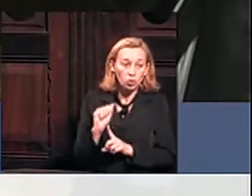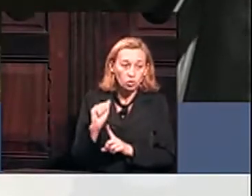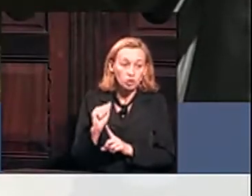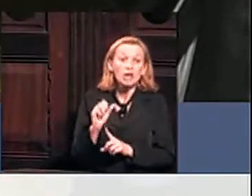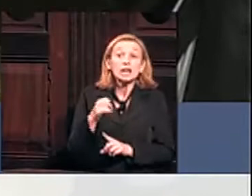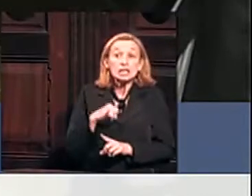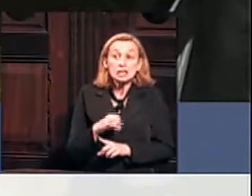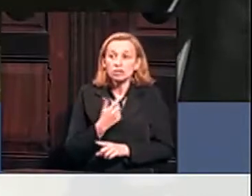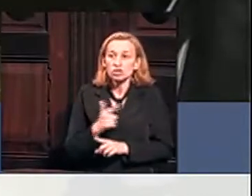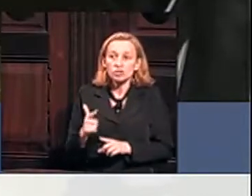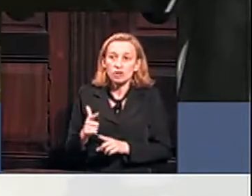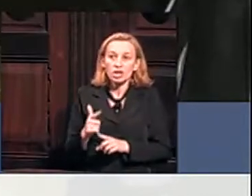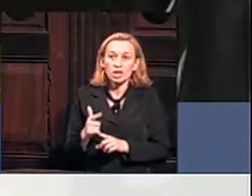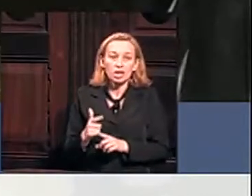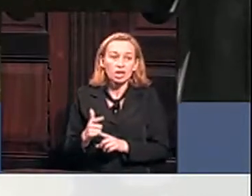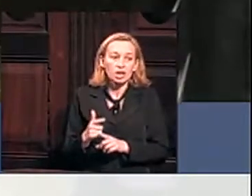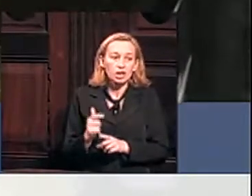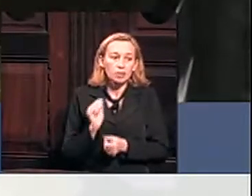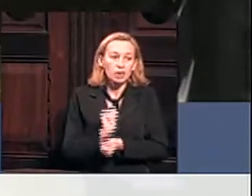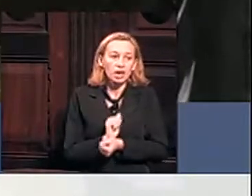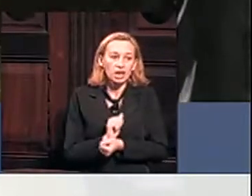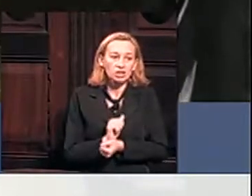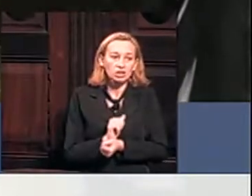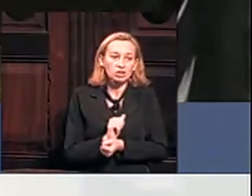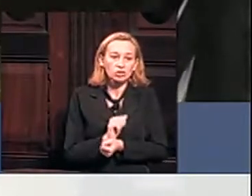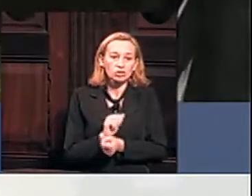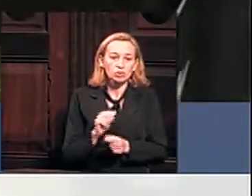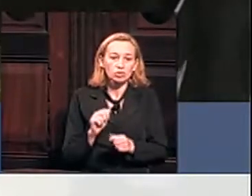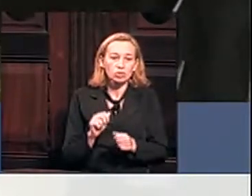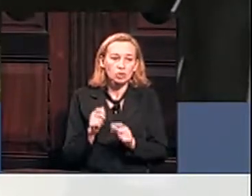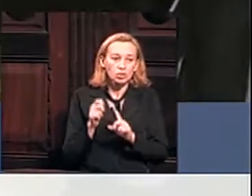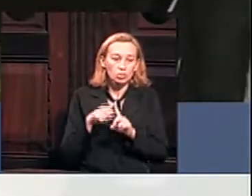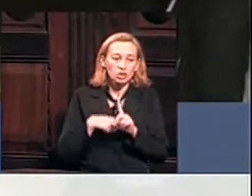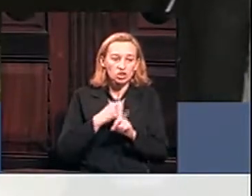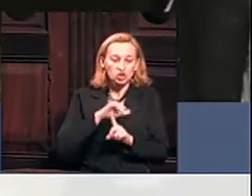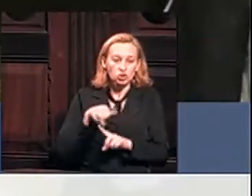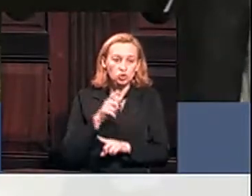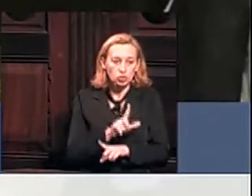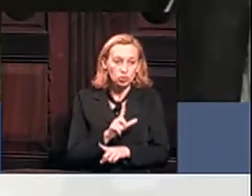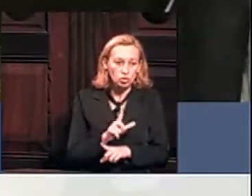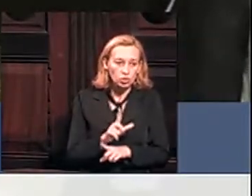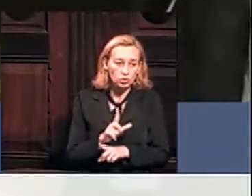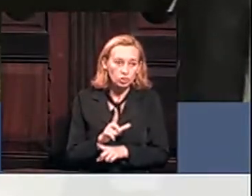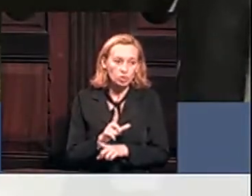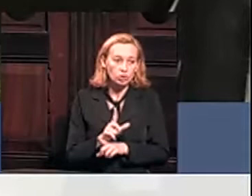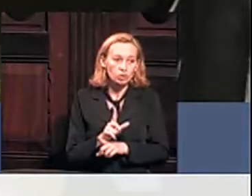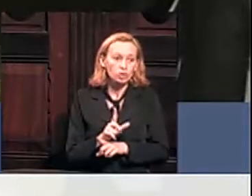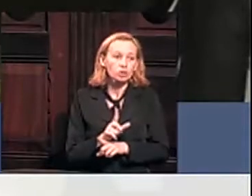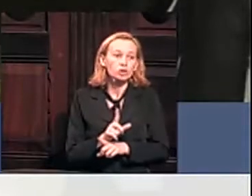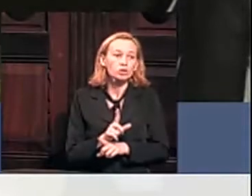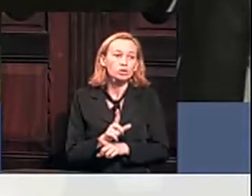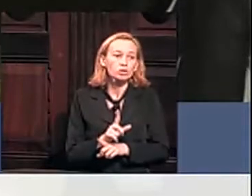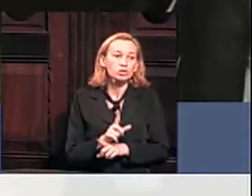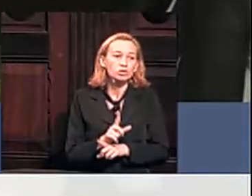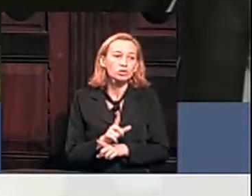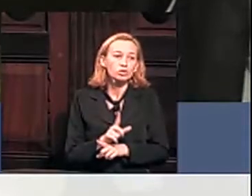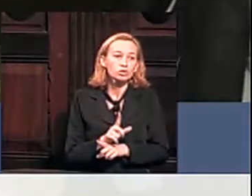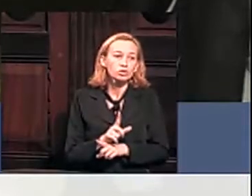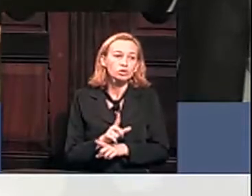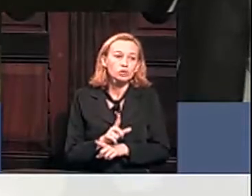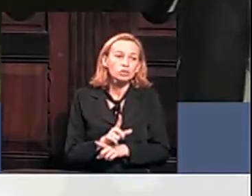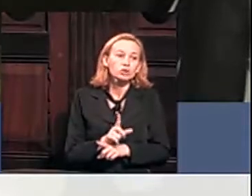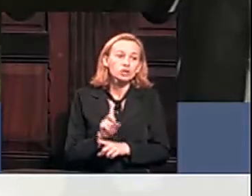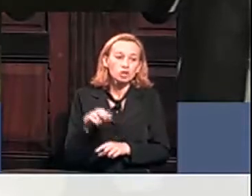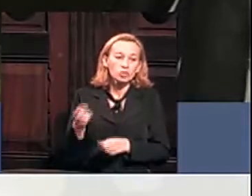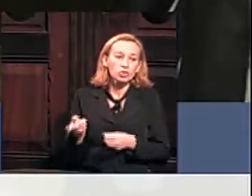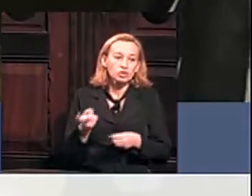em julho, se não tiver recesso em julho, já em julho, definir essa questão toda com a audiência pública agora em junho e logo depois a